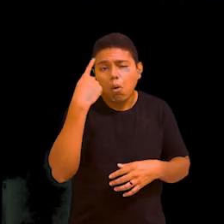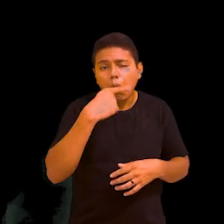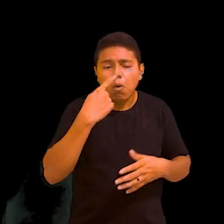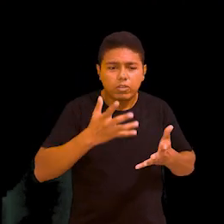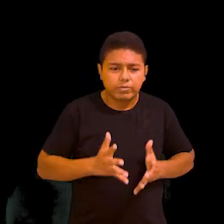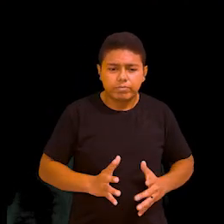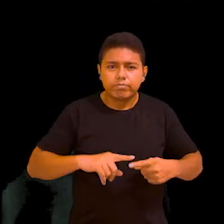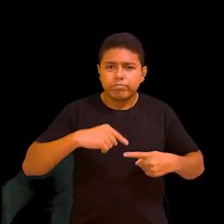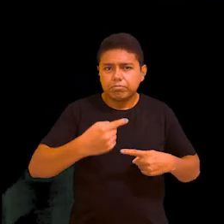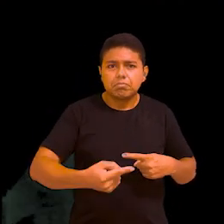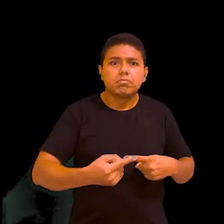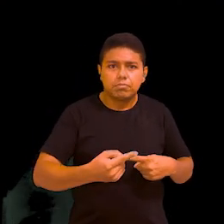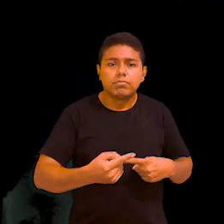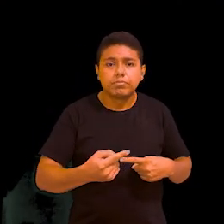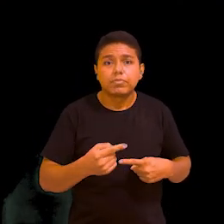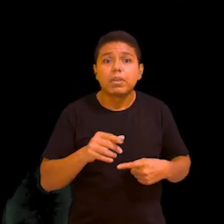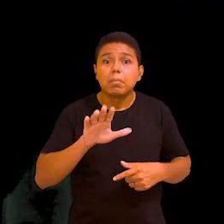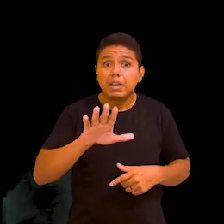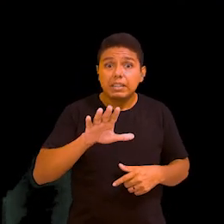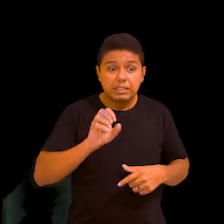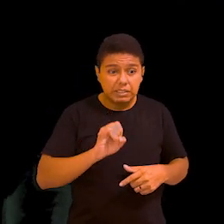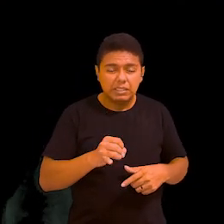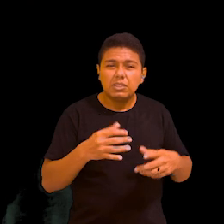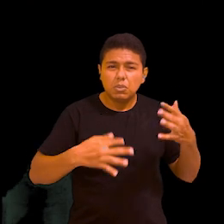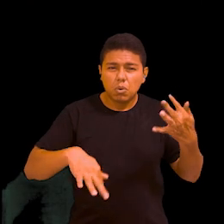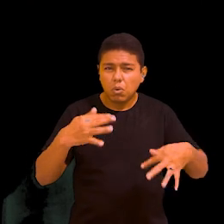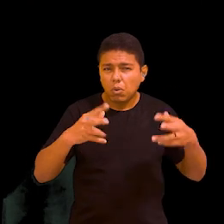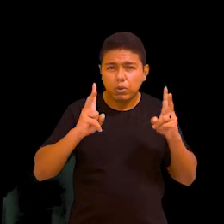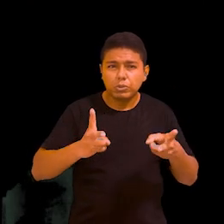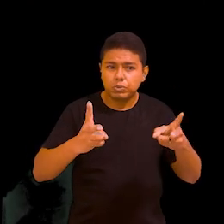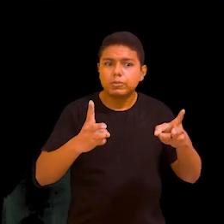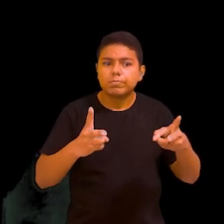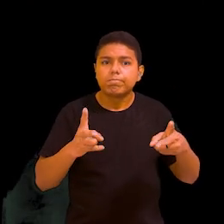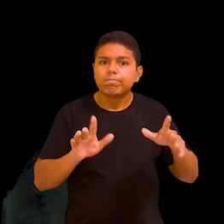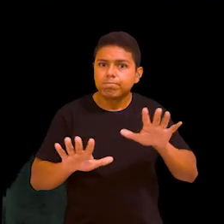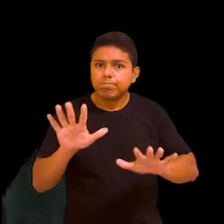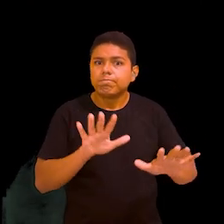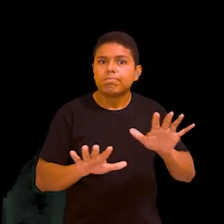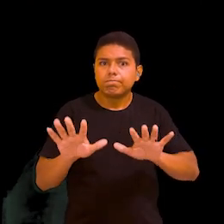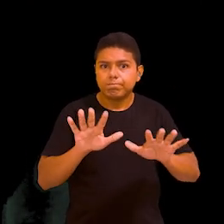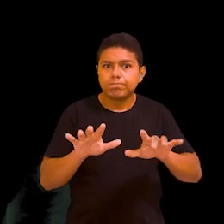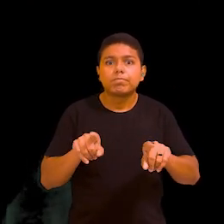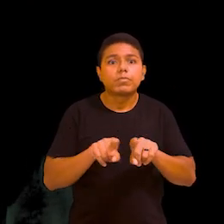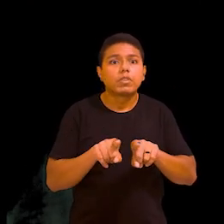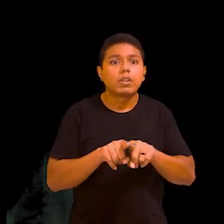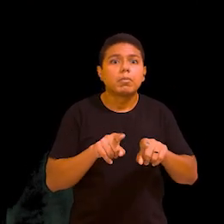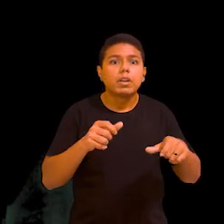nos primeiros dias, primeiras horas pós-parto, então deve chamar a atenção a persistência dessa